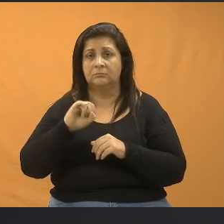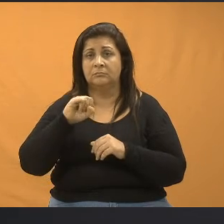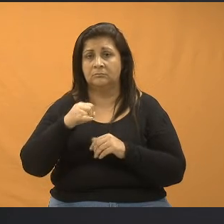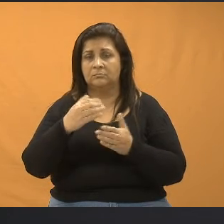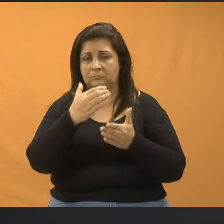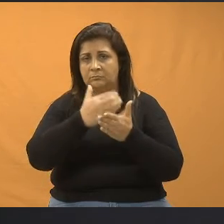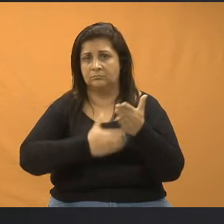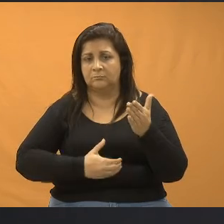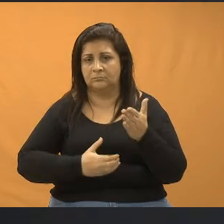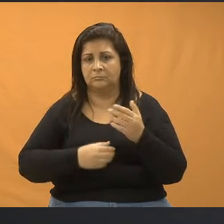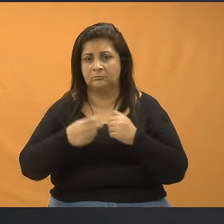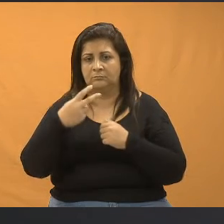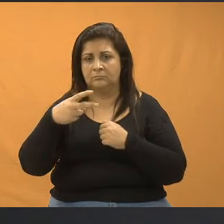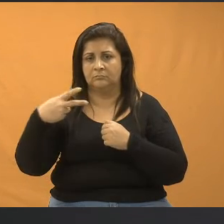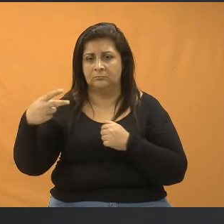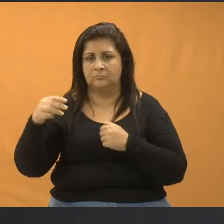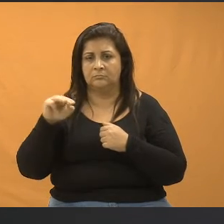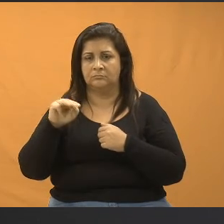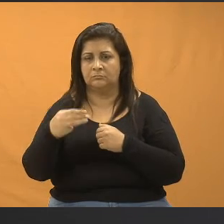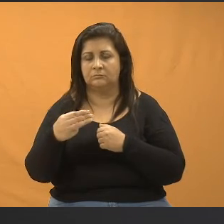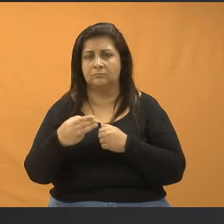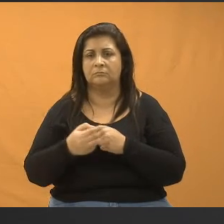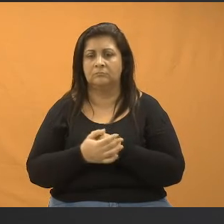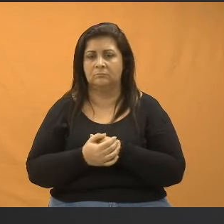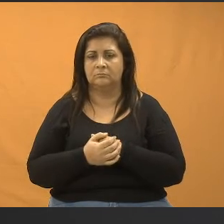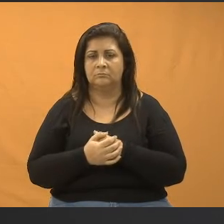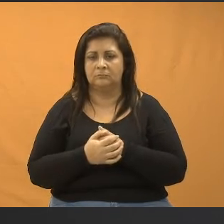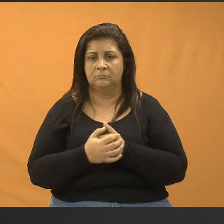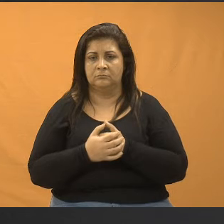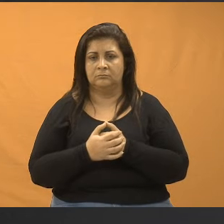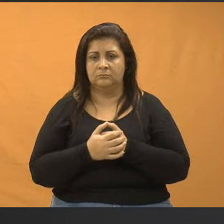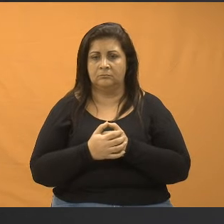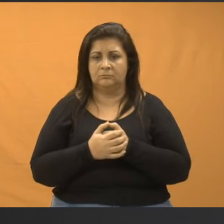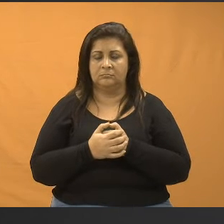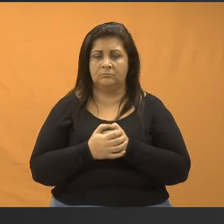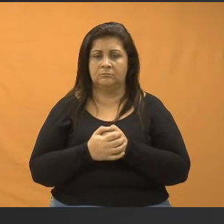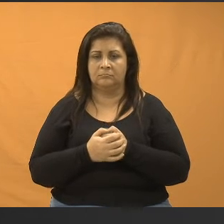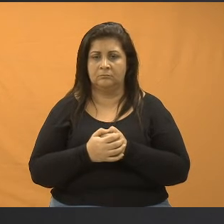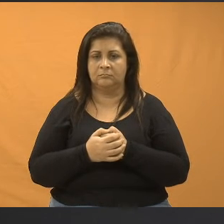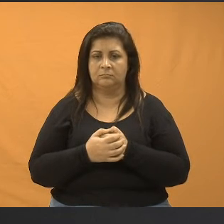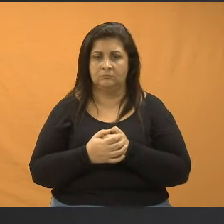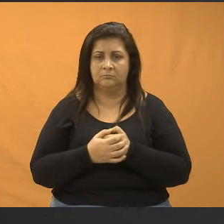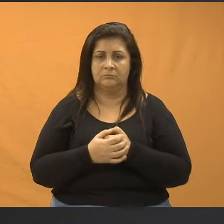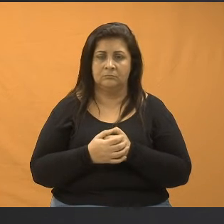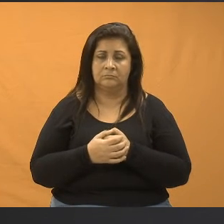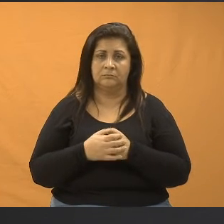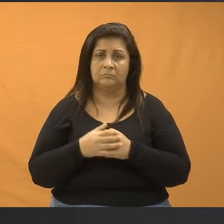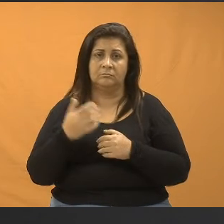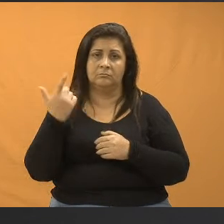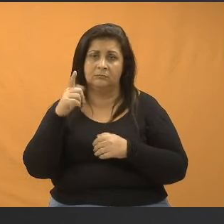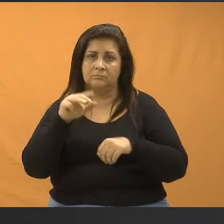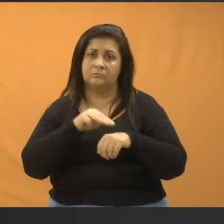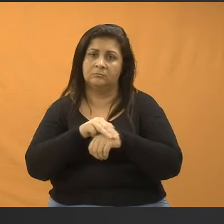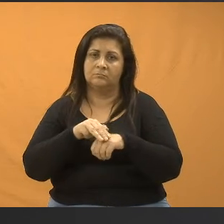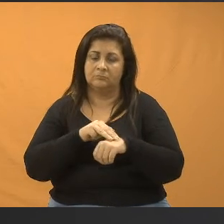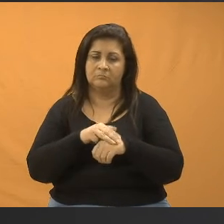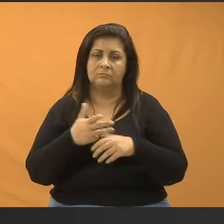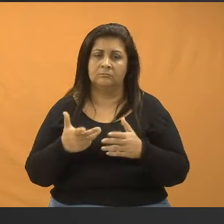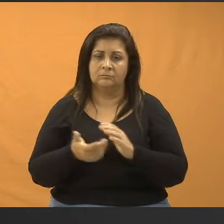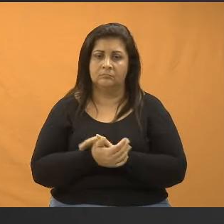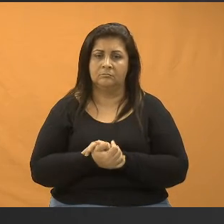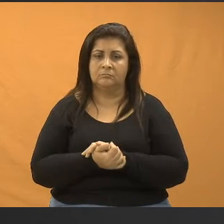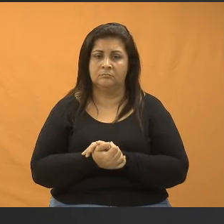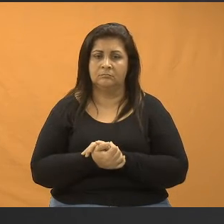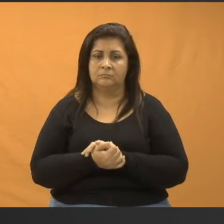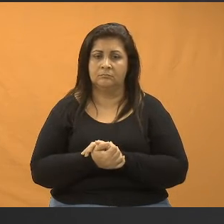35%, vai dar os 22 milhões que o senhor disse aí, que dá para negociar essa dívida. Bom, tem